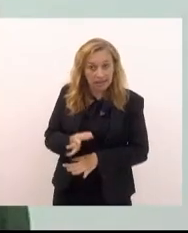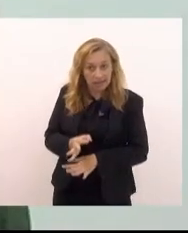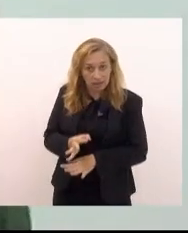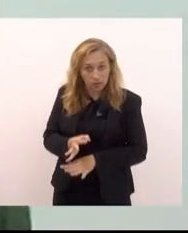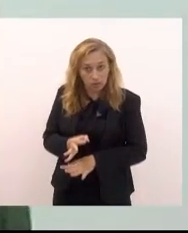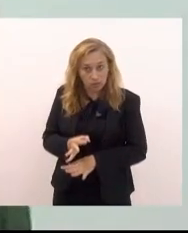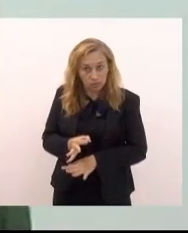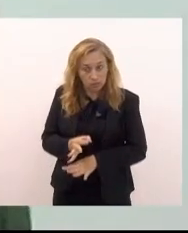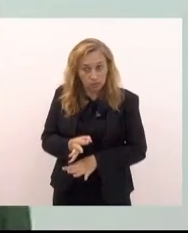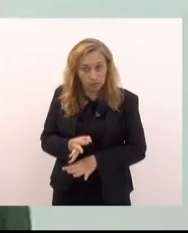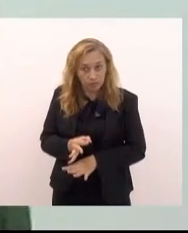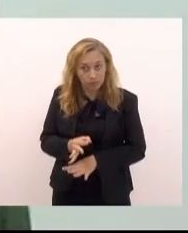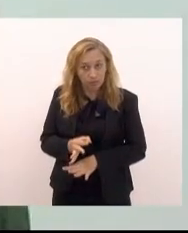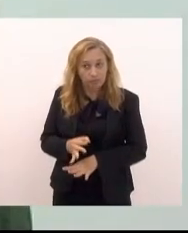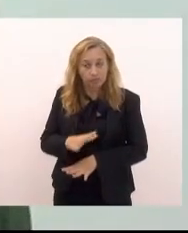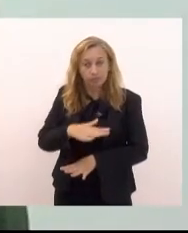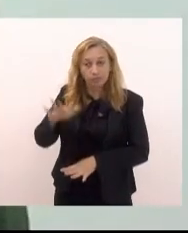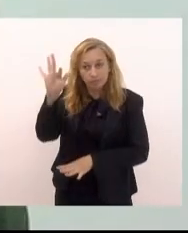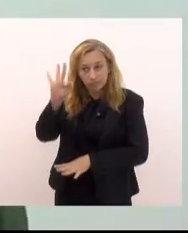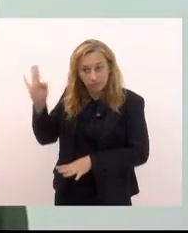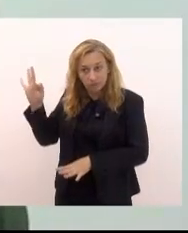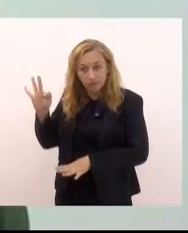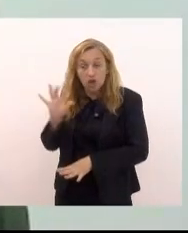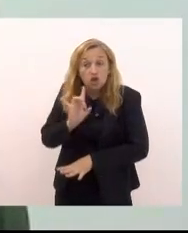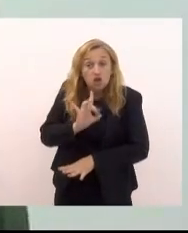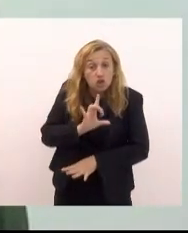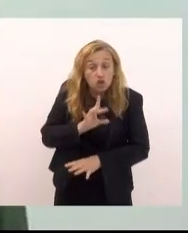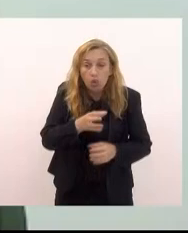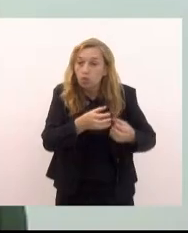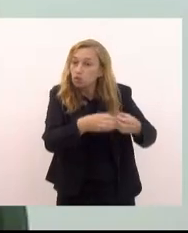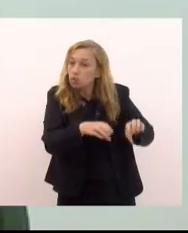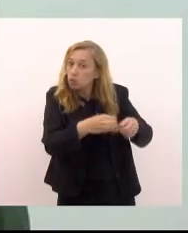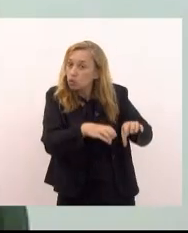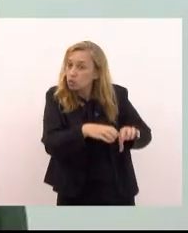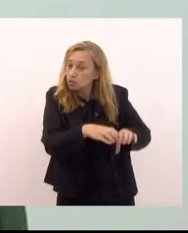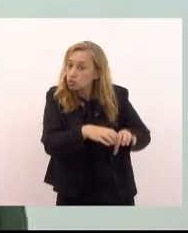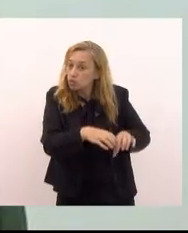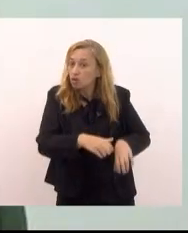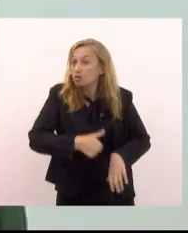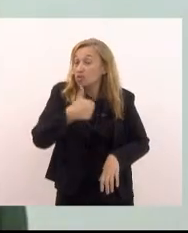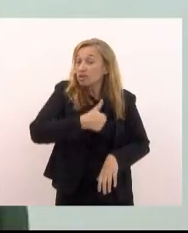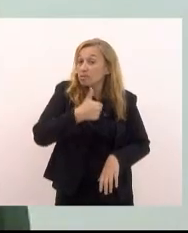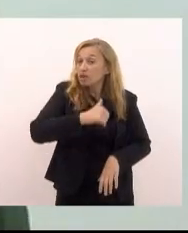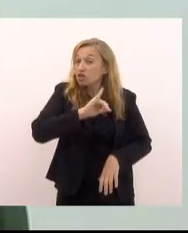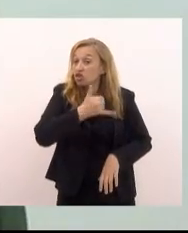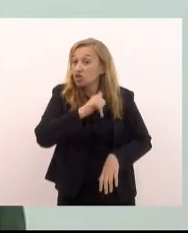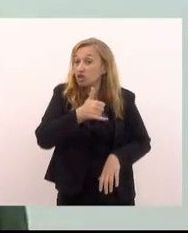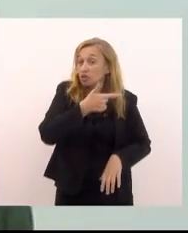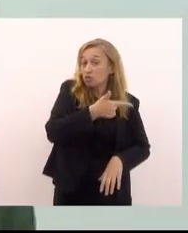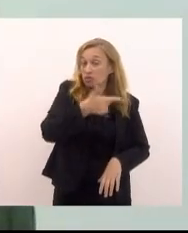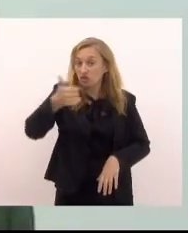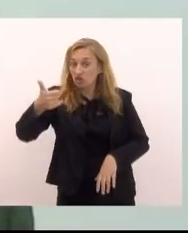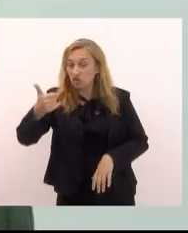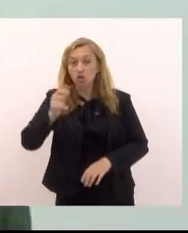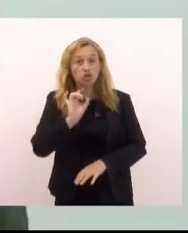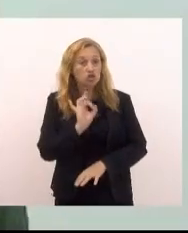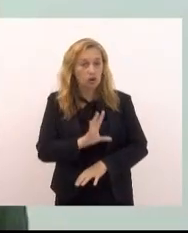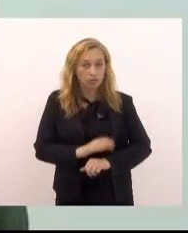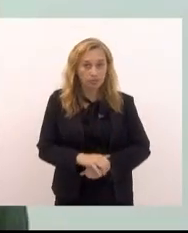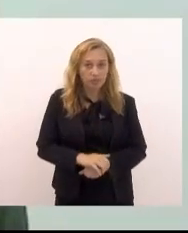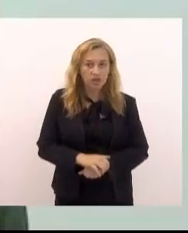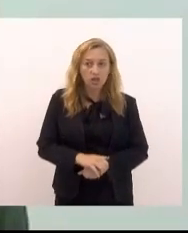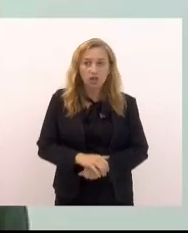legislação federal, somente para os concursados pós 1º de janeiro de 2022.